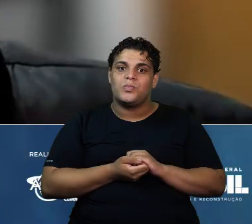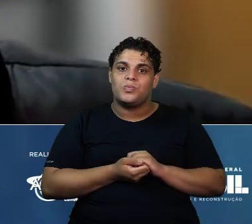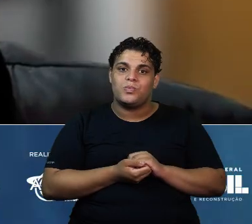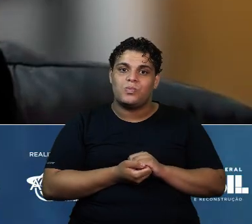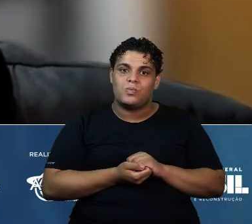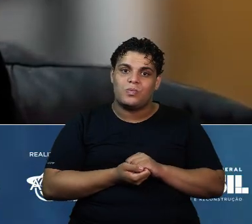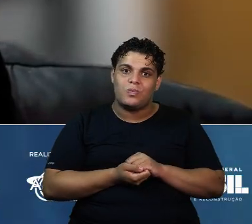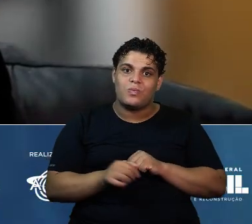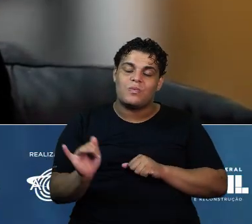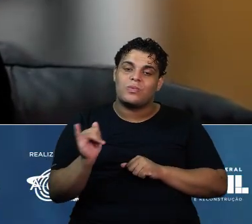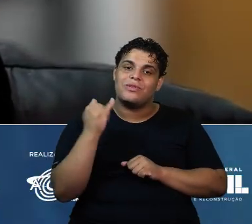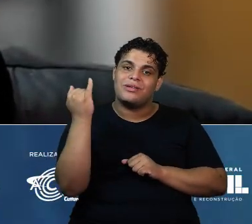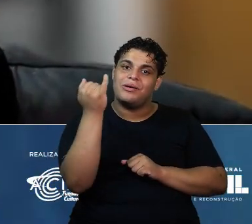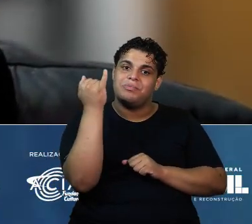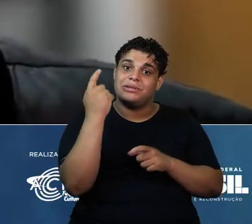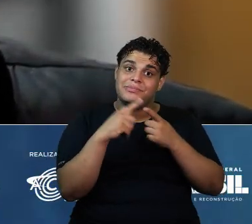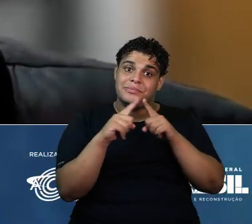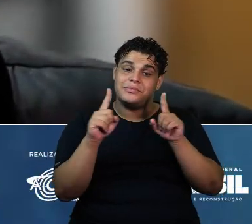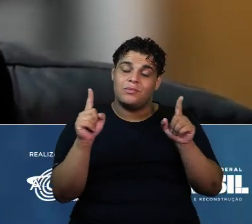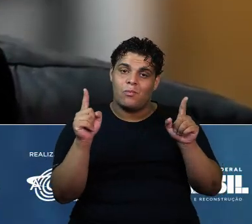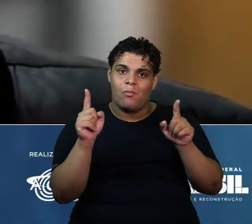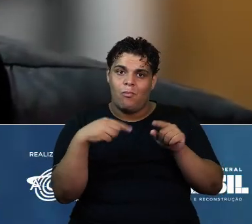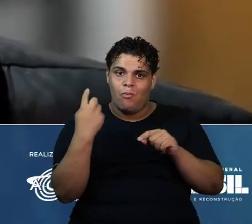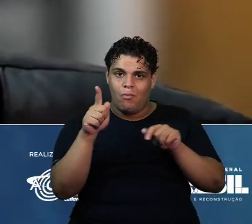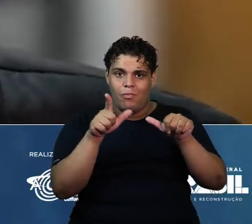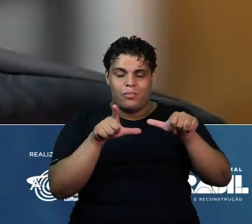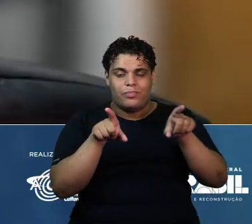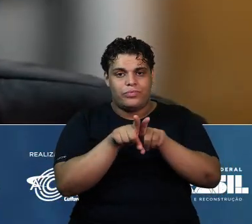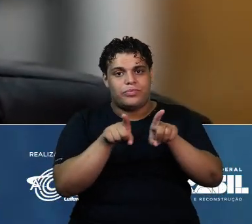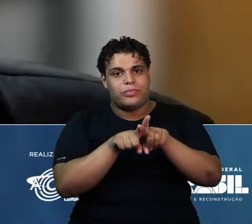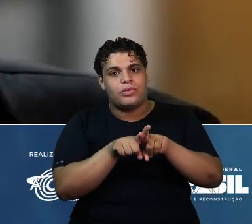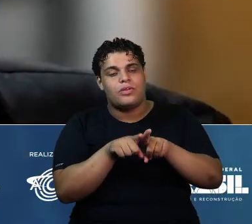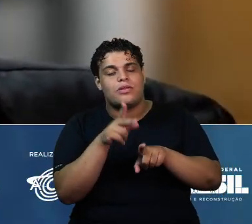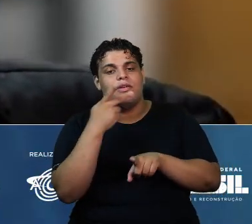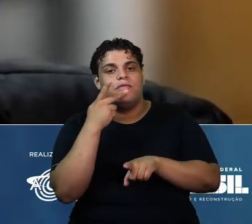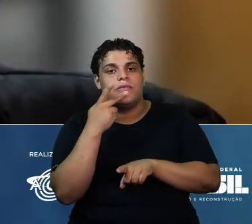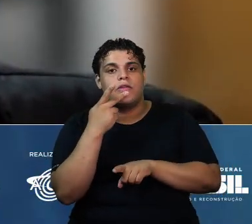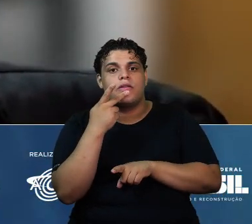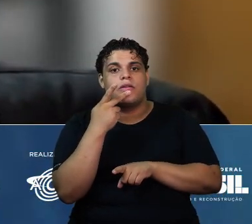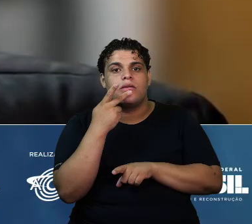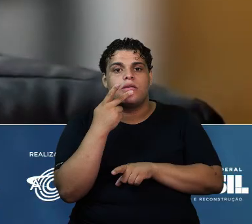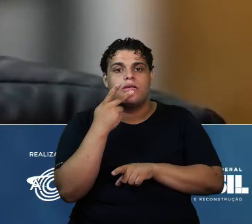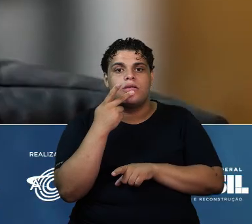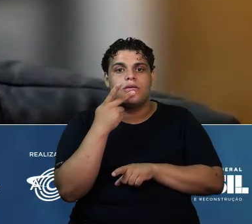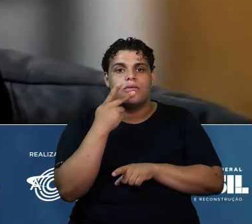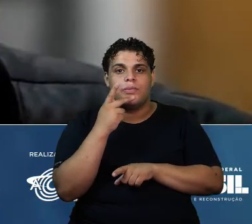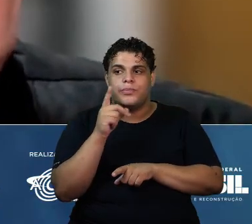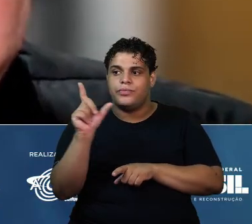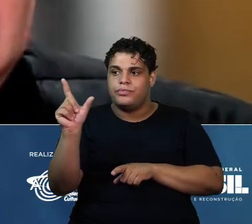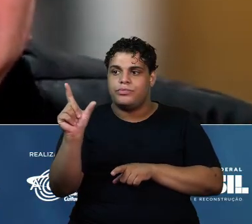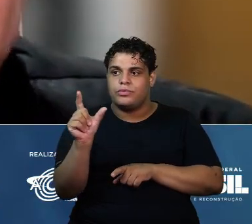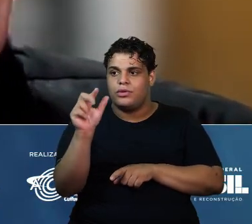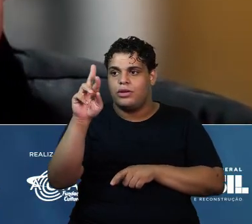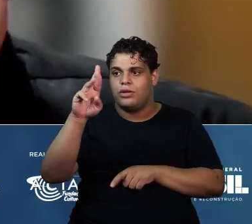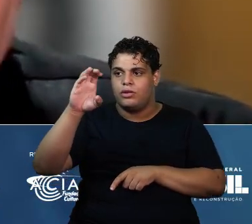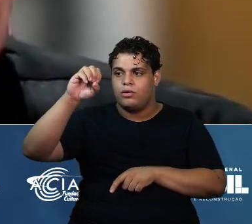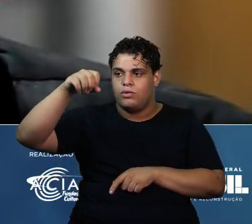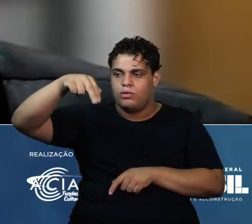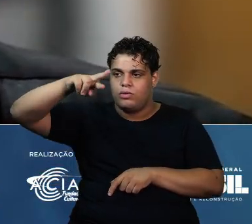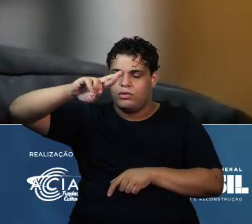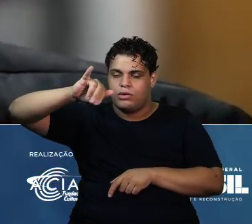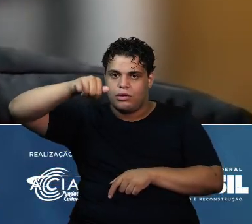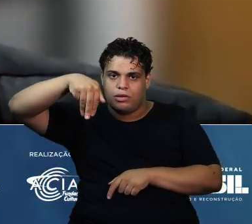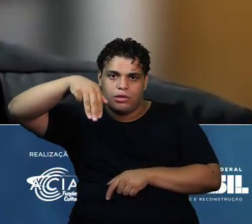extremamente importante, mas a gente também fala aqui, a gente fala no Amapá, a gente fala em Roraima, a gente fala em